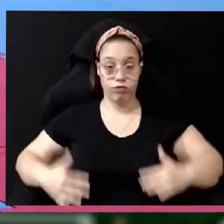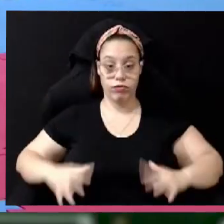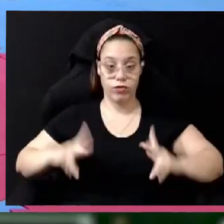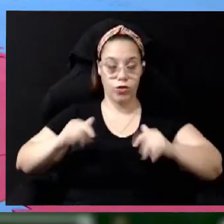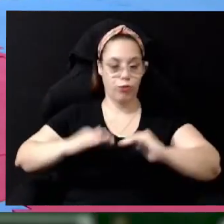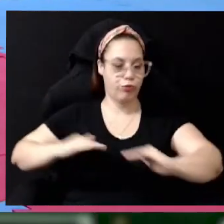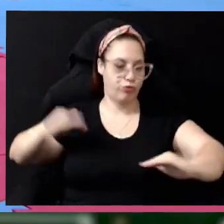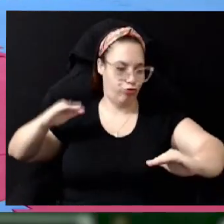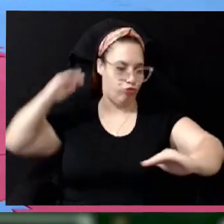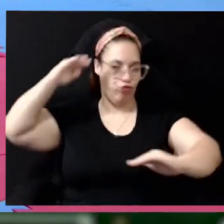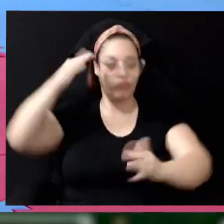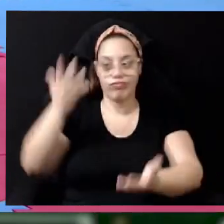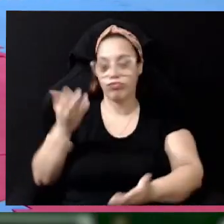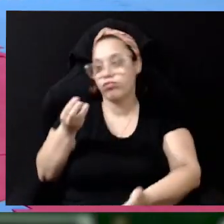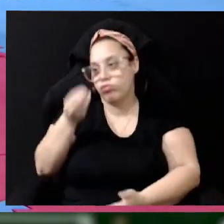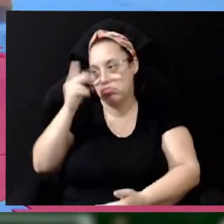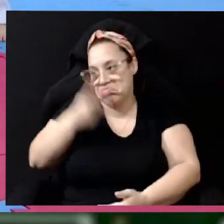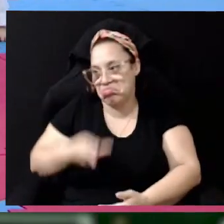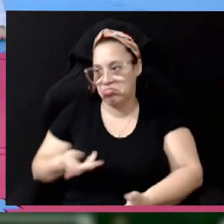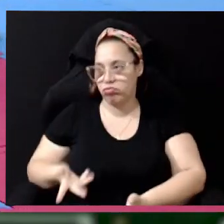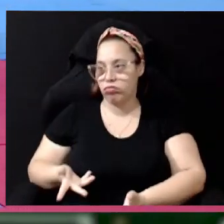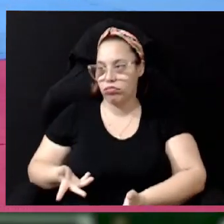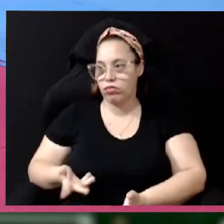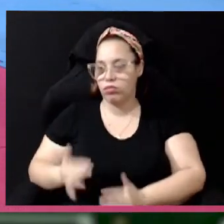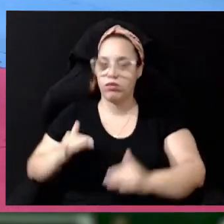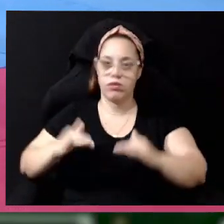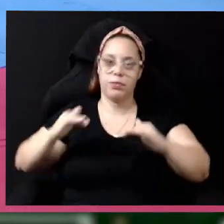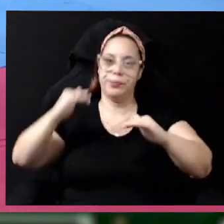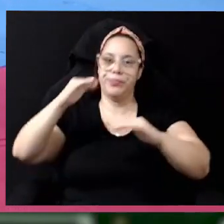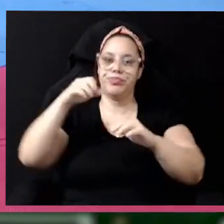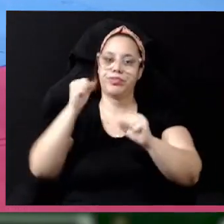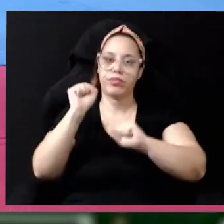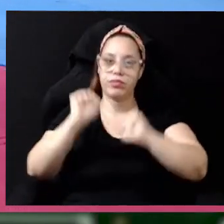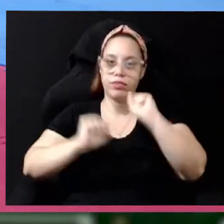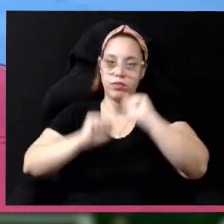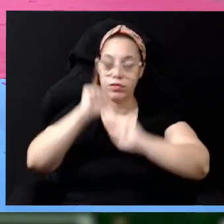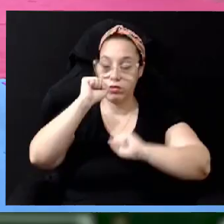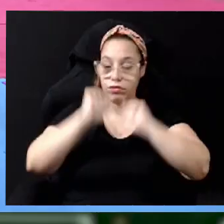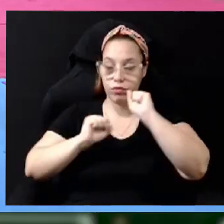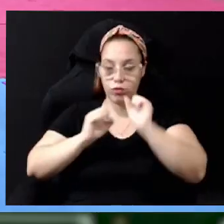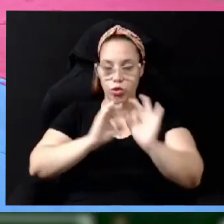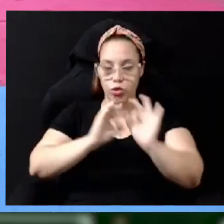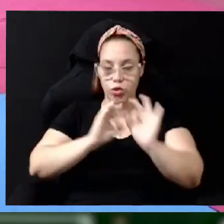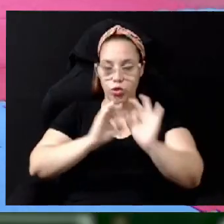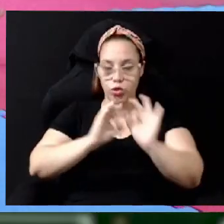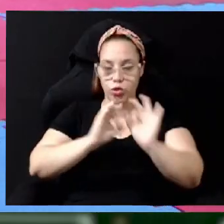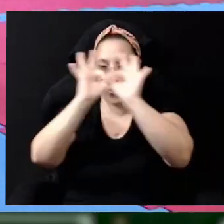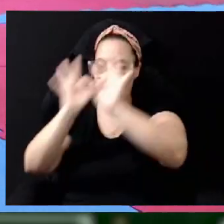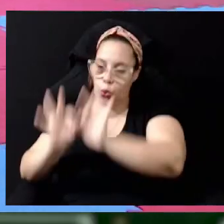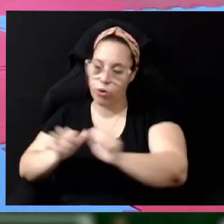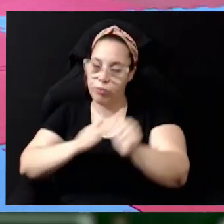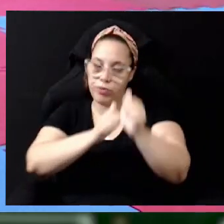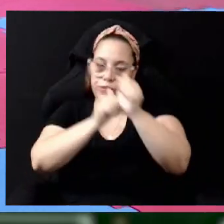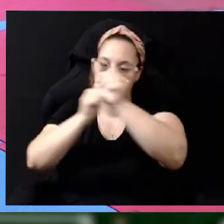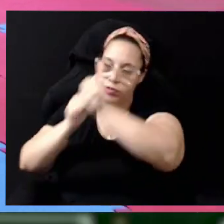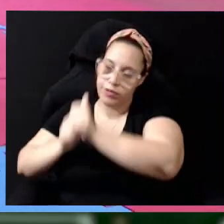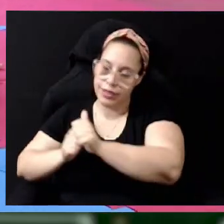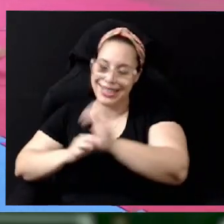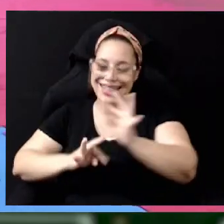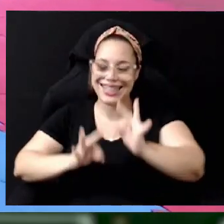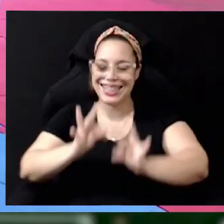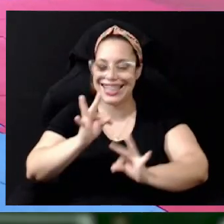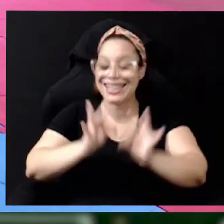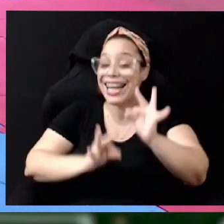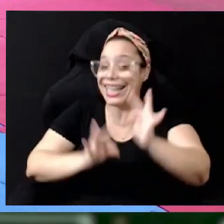física deles, porque todos nós crescemos, né? Nós somos seres humanos, nós vamos ter o desenvolvimento motor, então a gente acompanha isso com uma fase um pouco